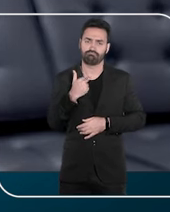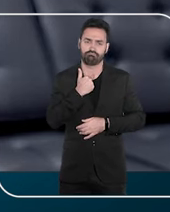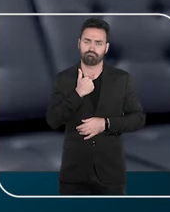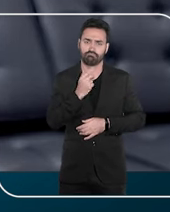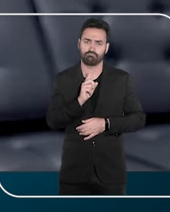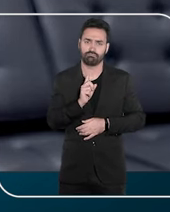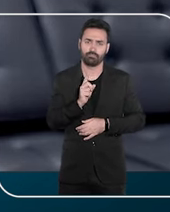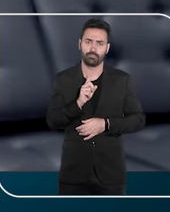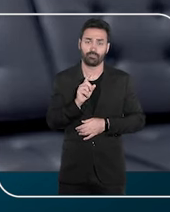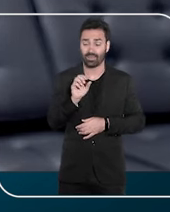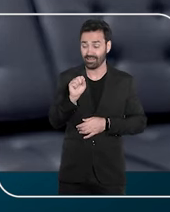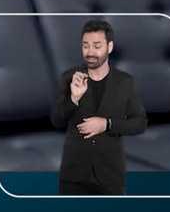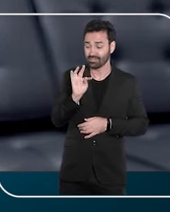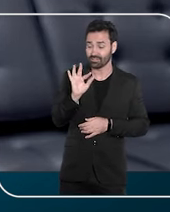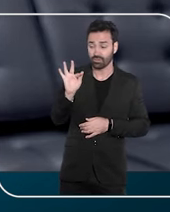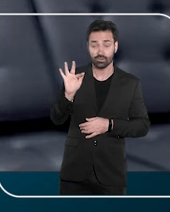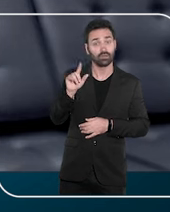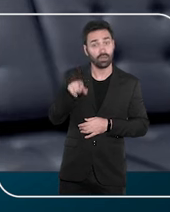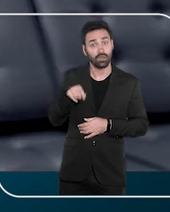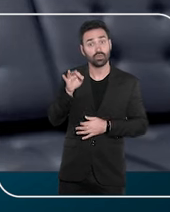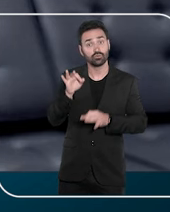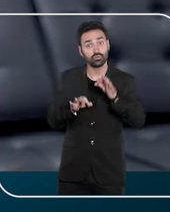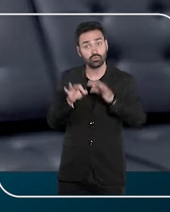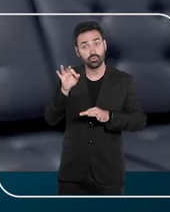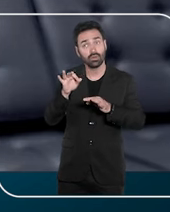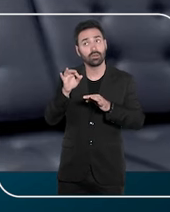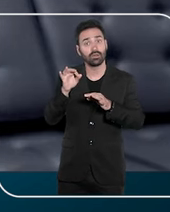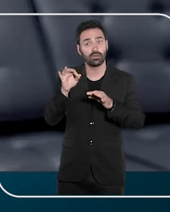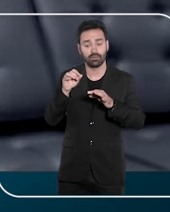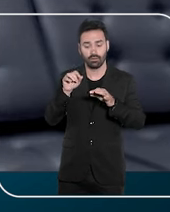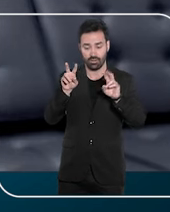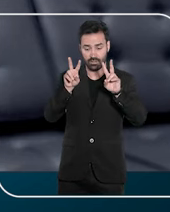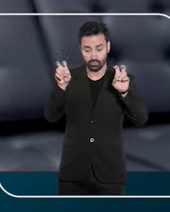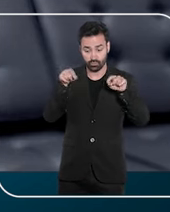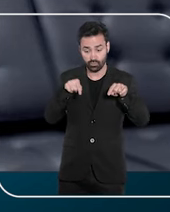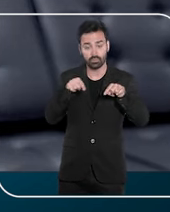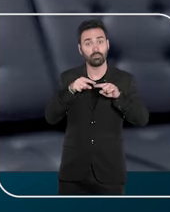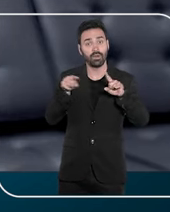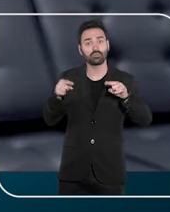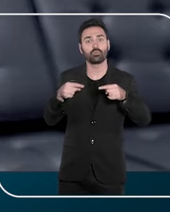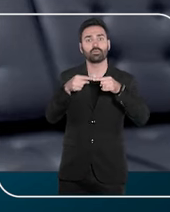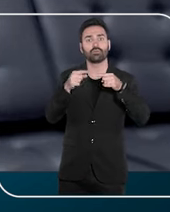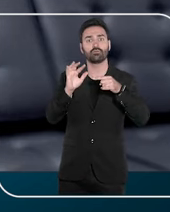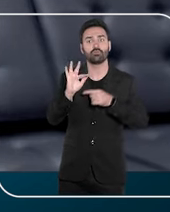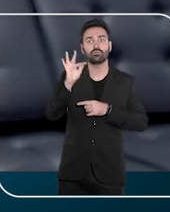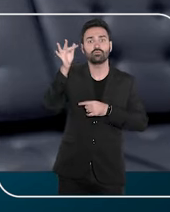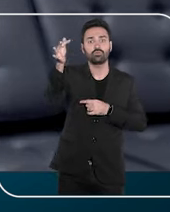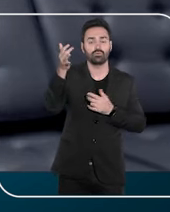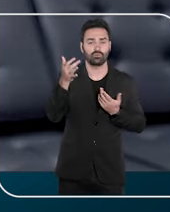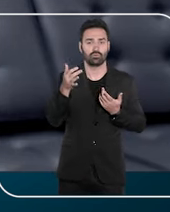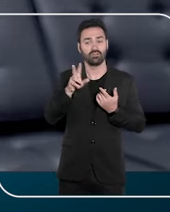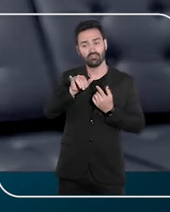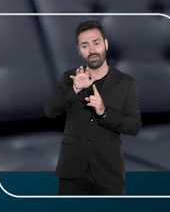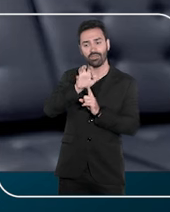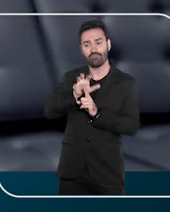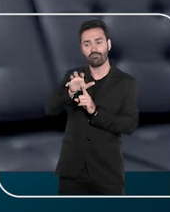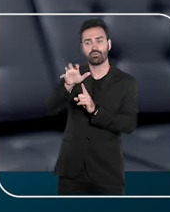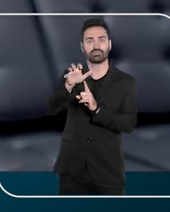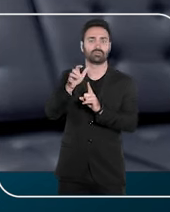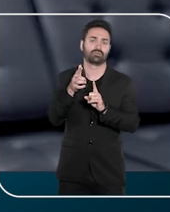para o futuro. Ele julga o caso concreto, mas tendo em mira uma